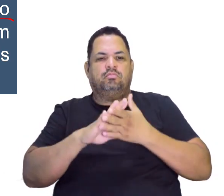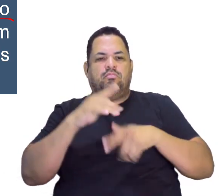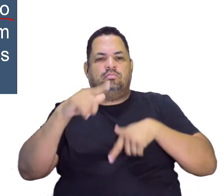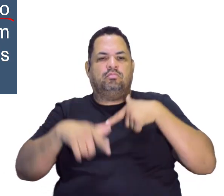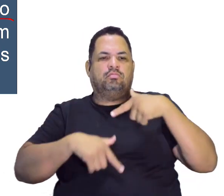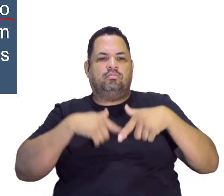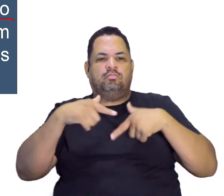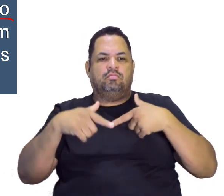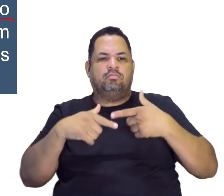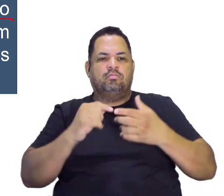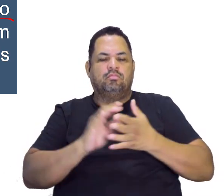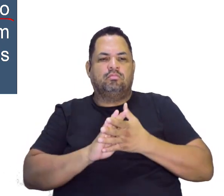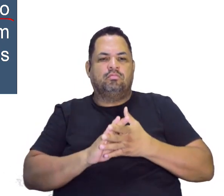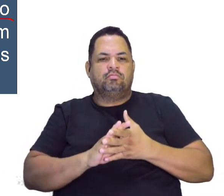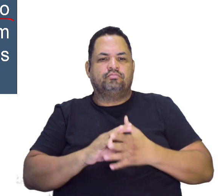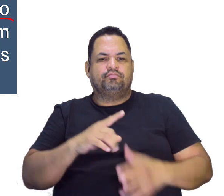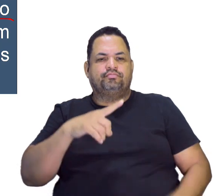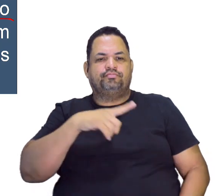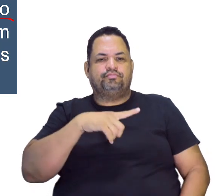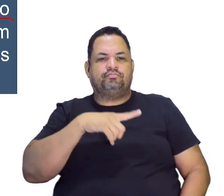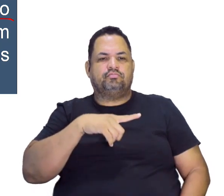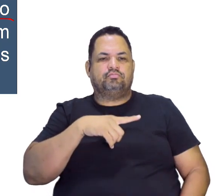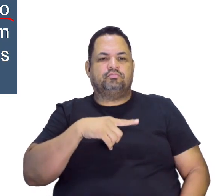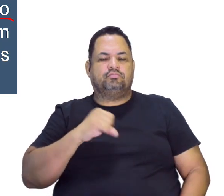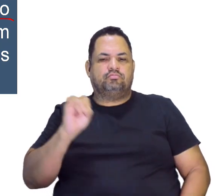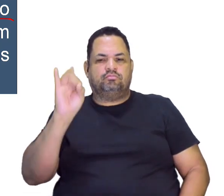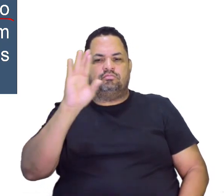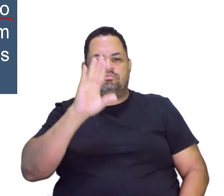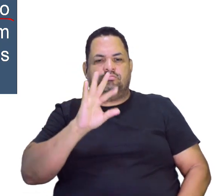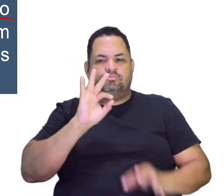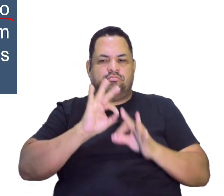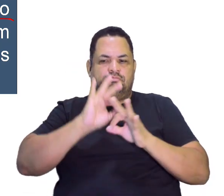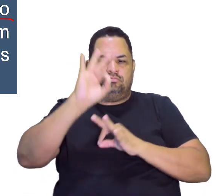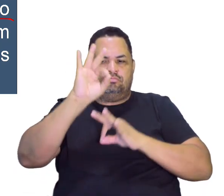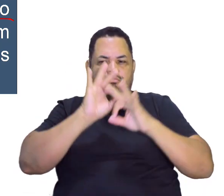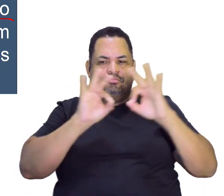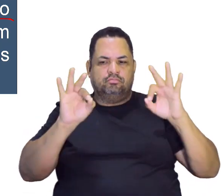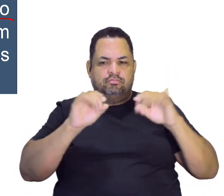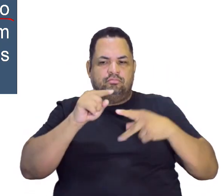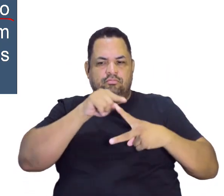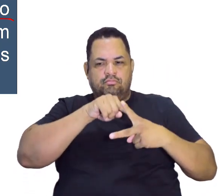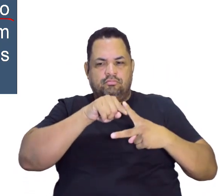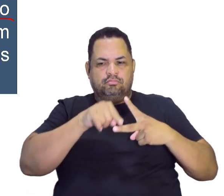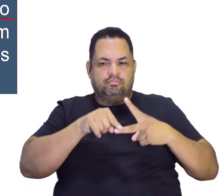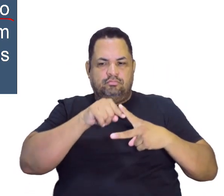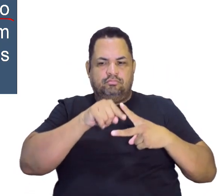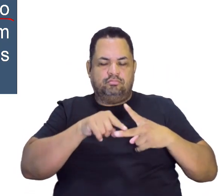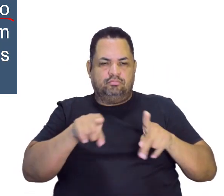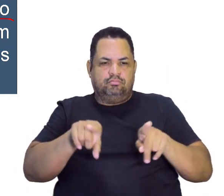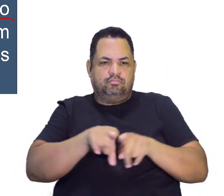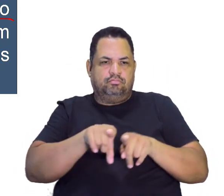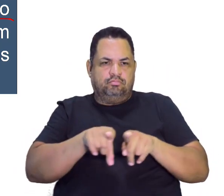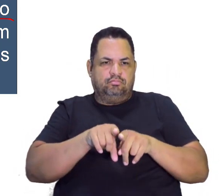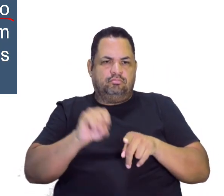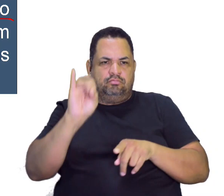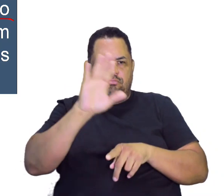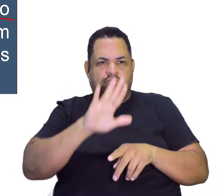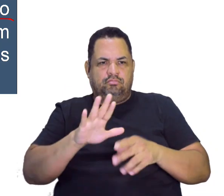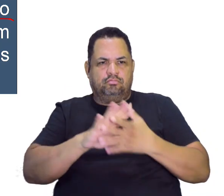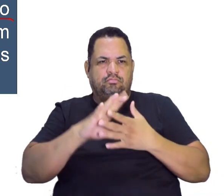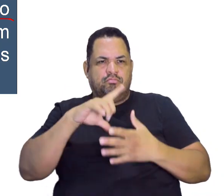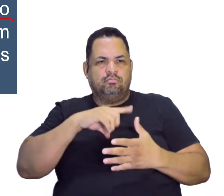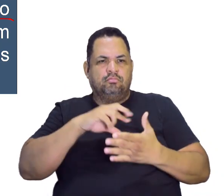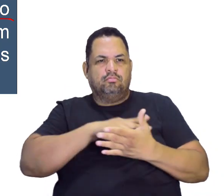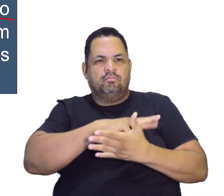que na no cubismo tinha figuras geométricas E angulosas então nós temos aqui vários